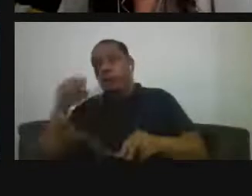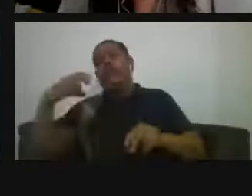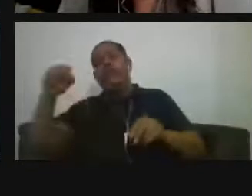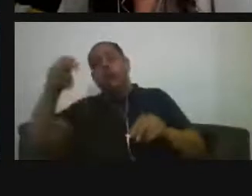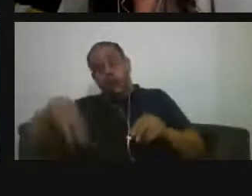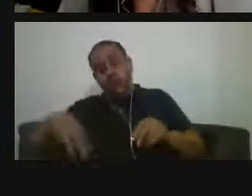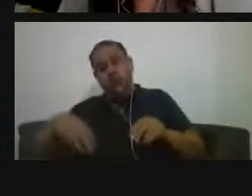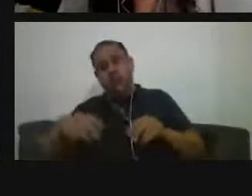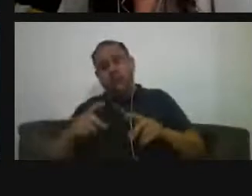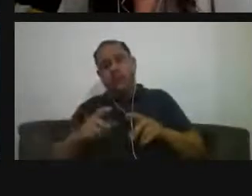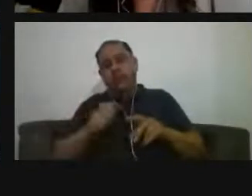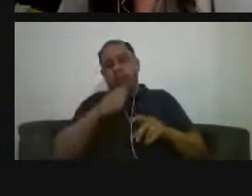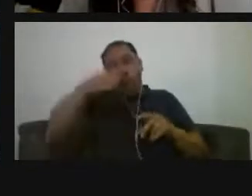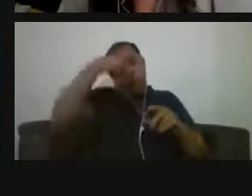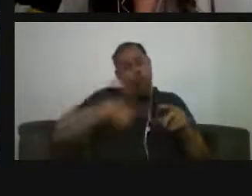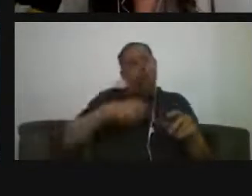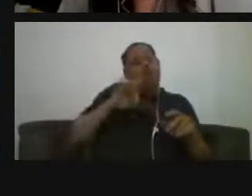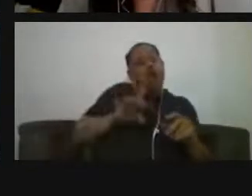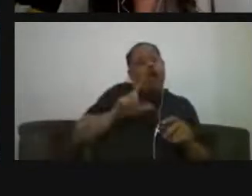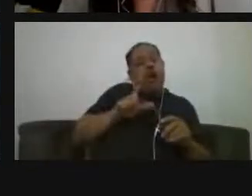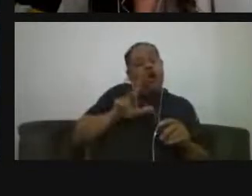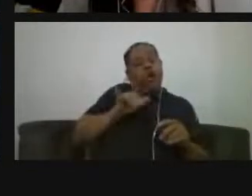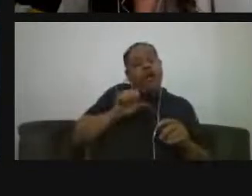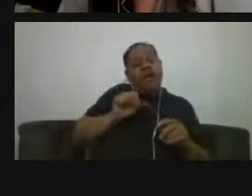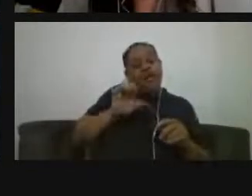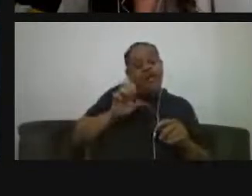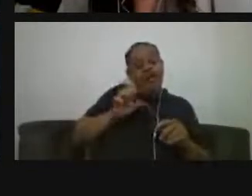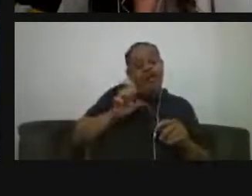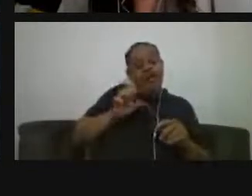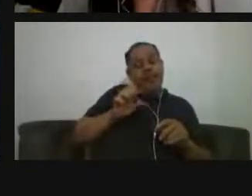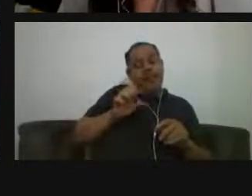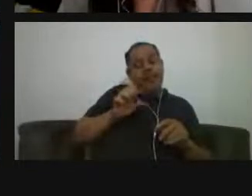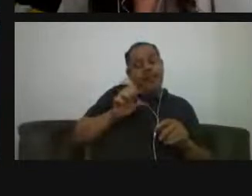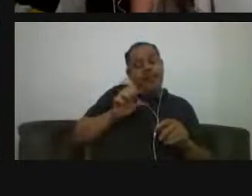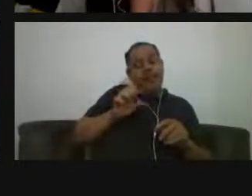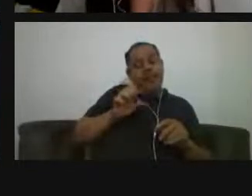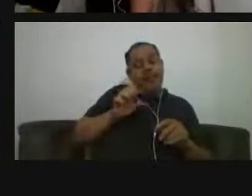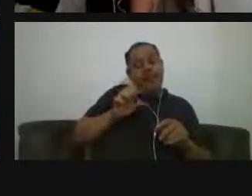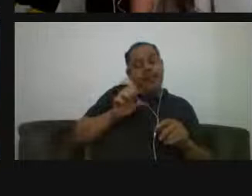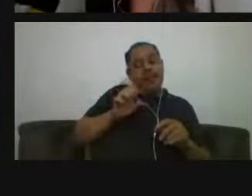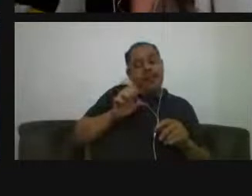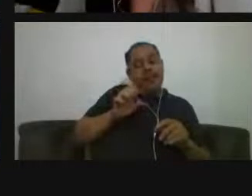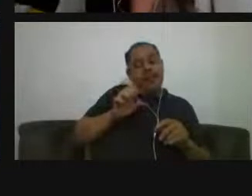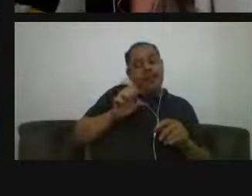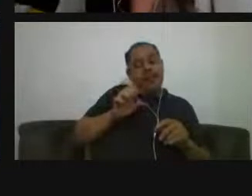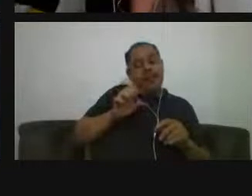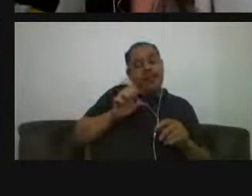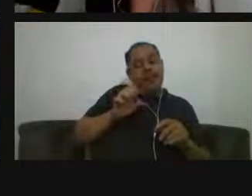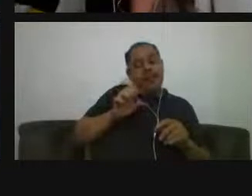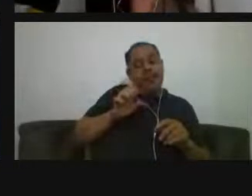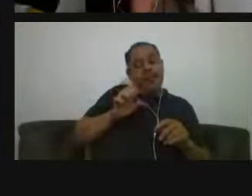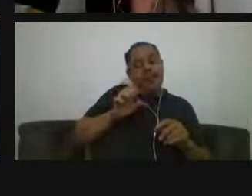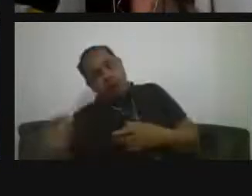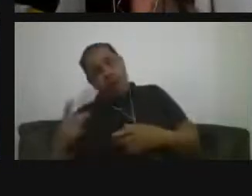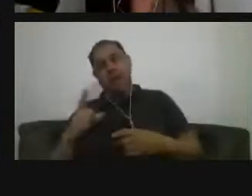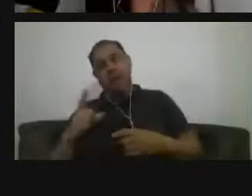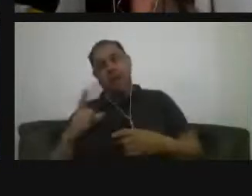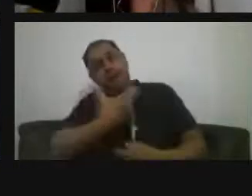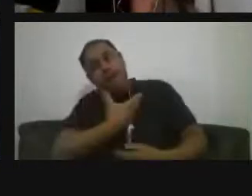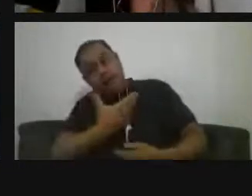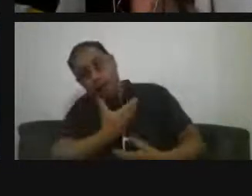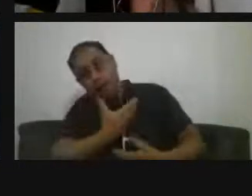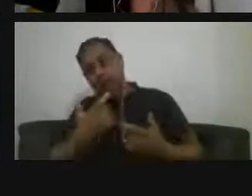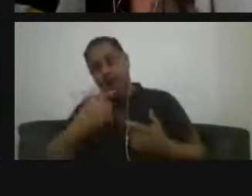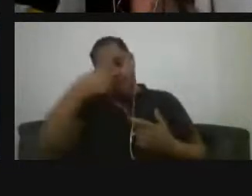sou só a Luiz da faculdade, eu sou a Luiz e filha, Luiz e, enfim, amiga, e eu posso ter Luiz como